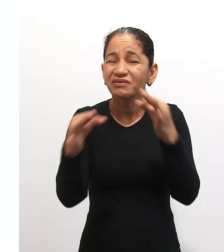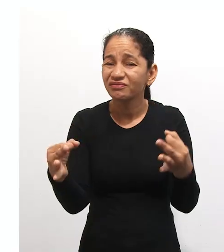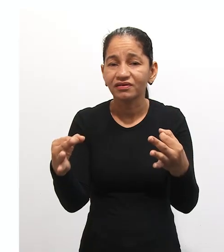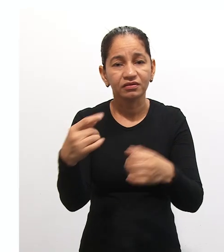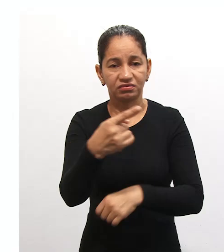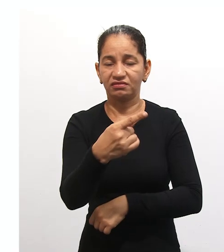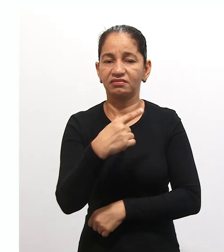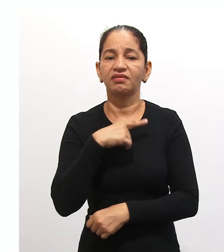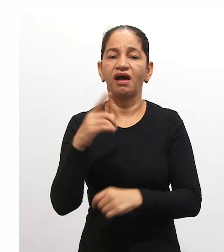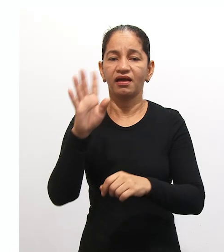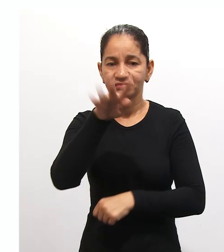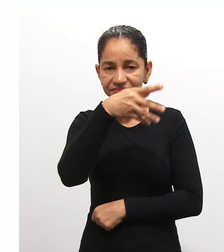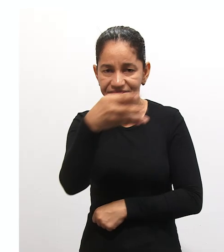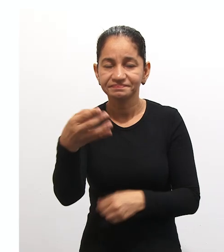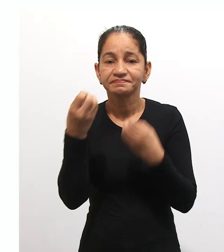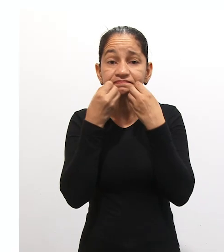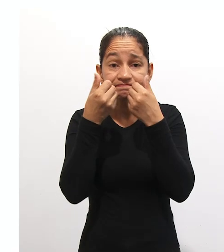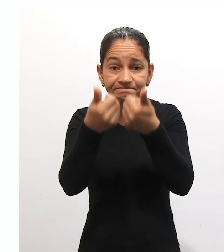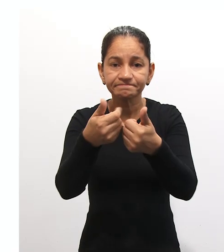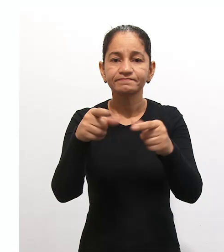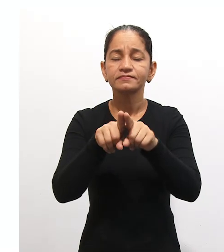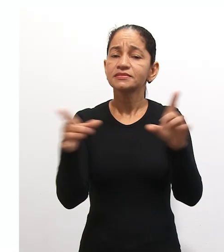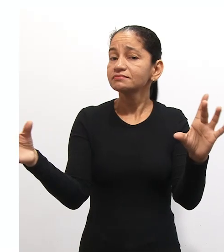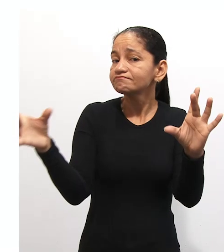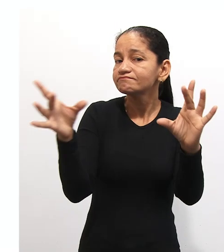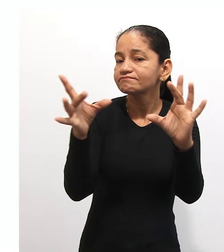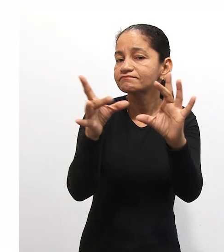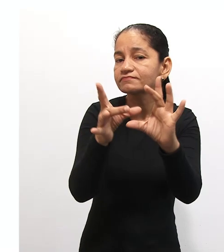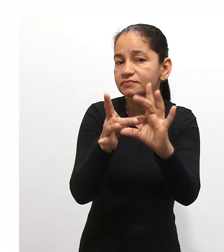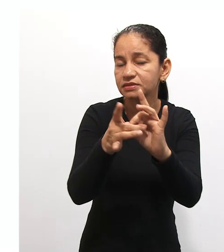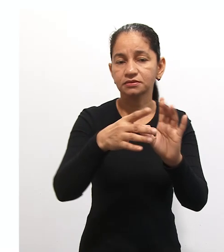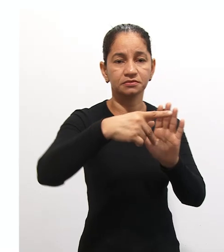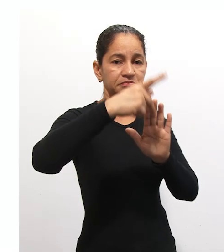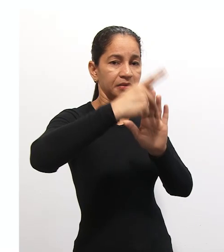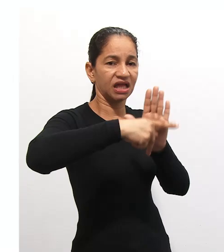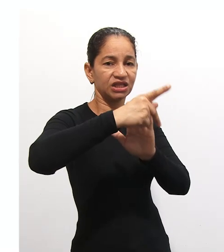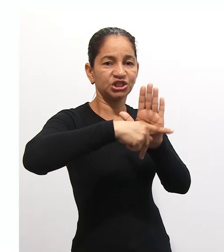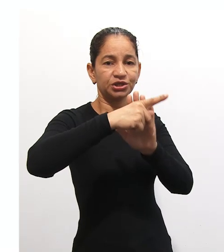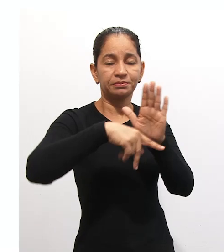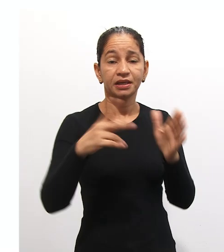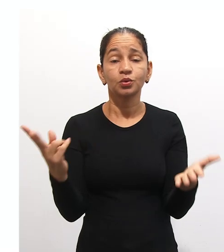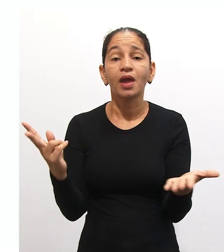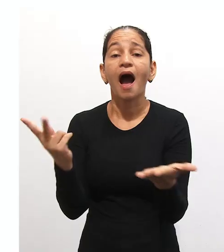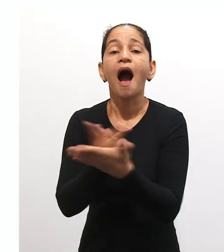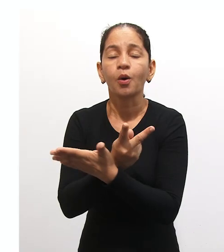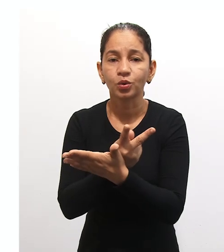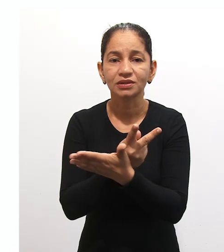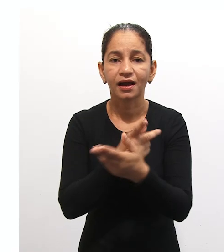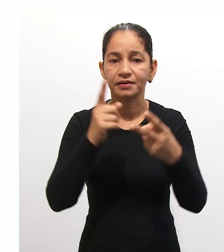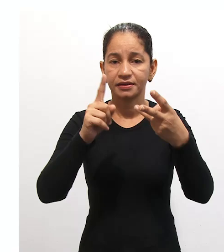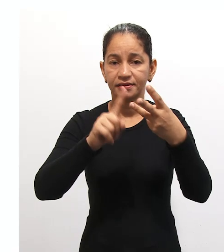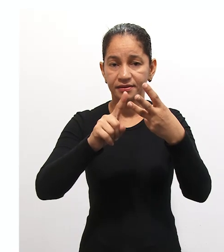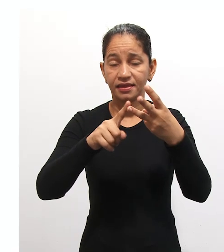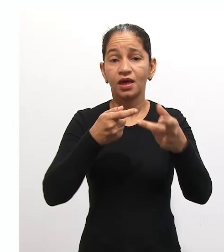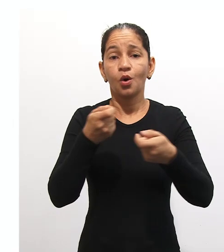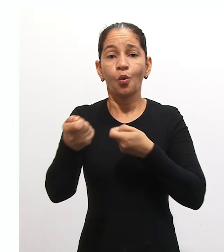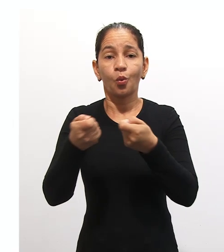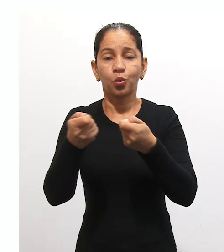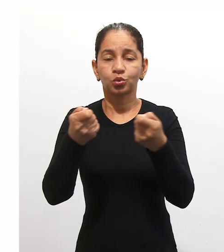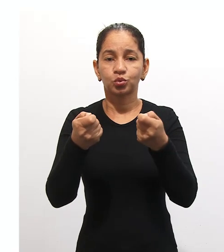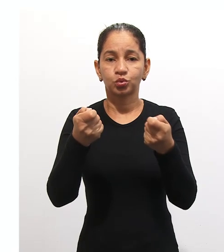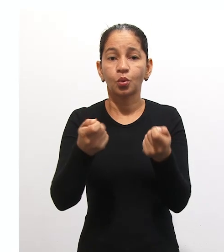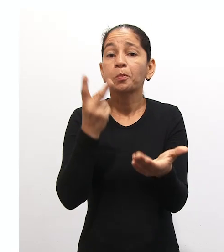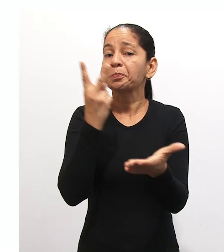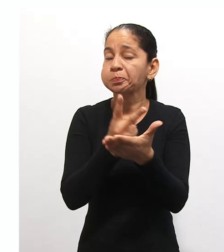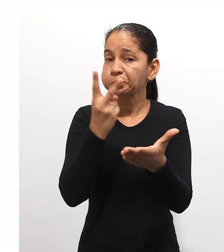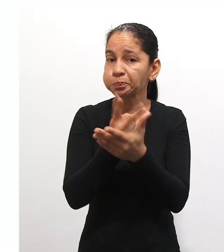A integração entre planejamento, execução e controle. Então, pessoal, planejar, executar e controlar são etapas de um